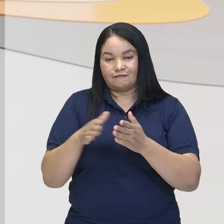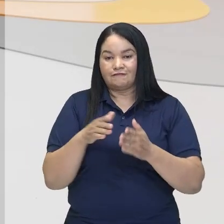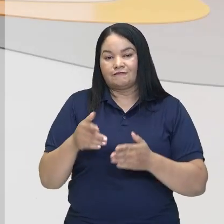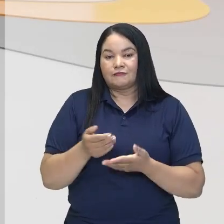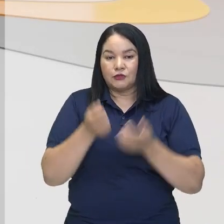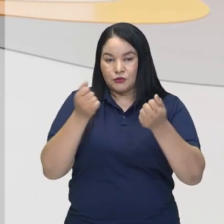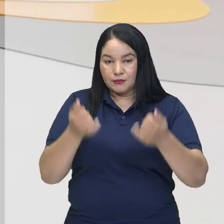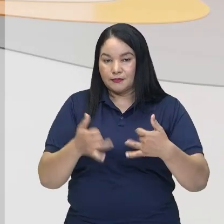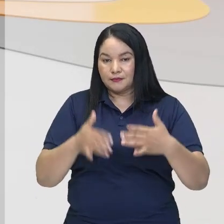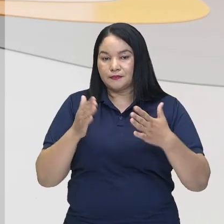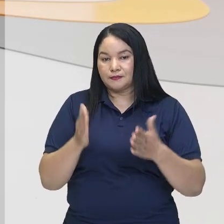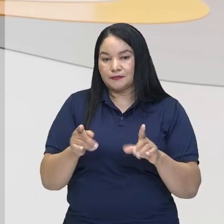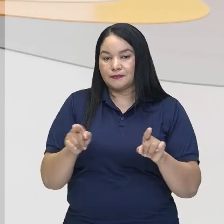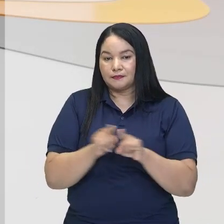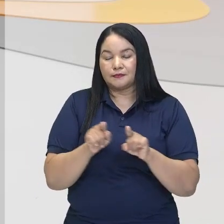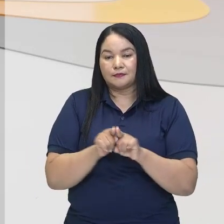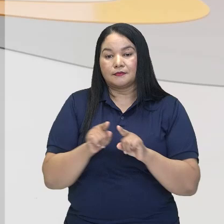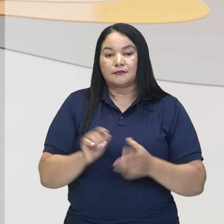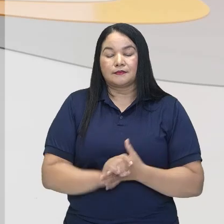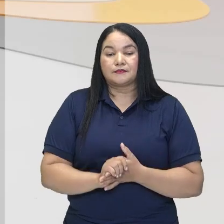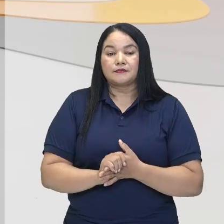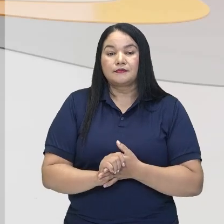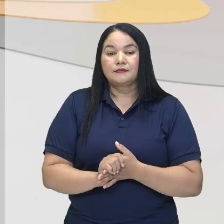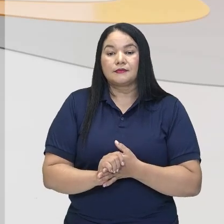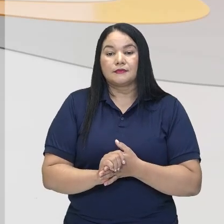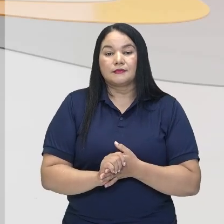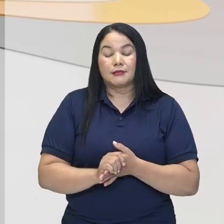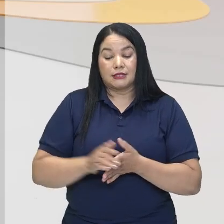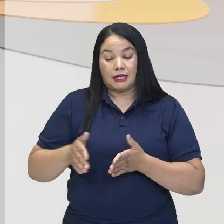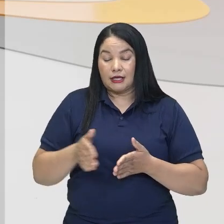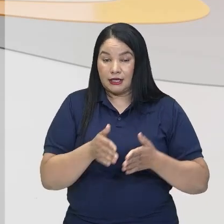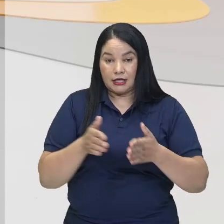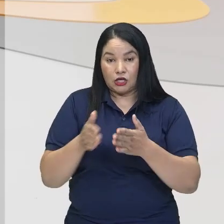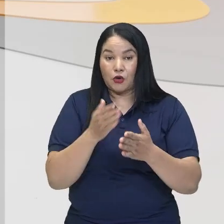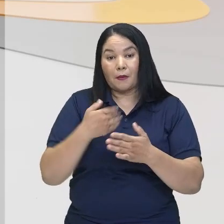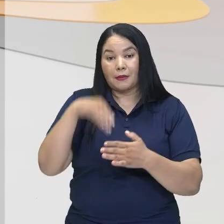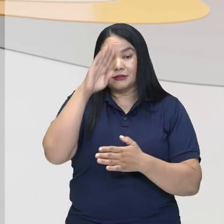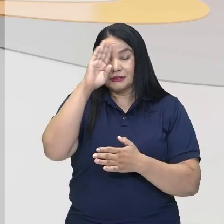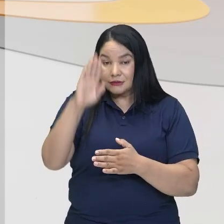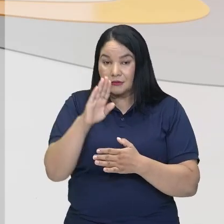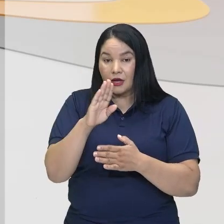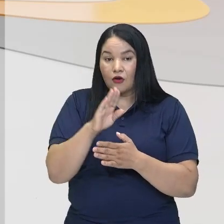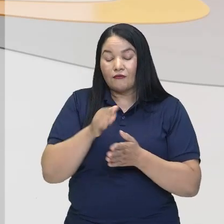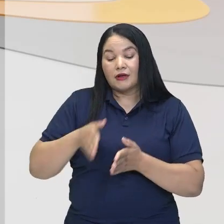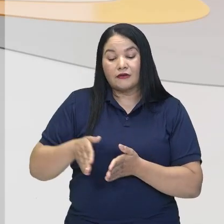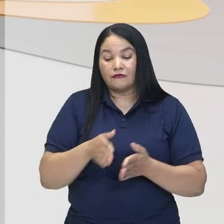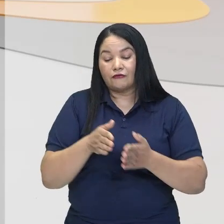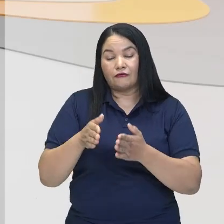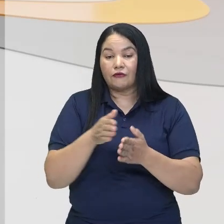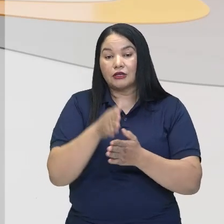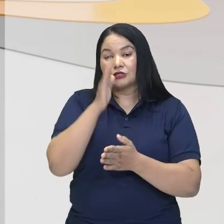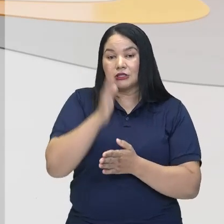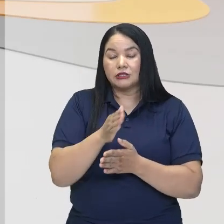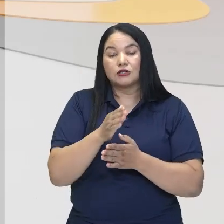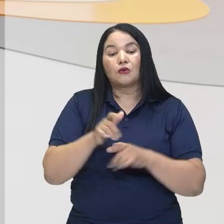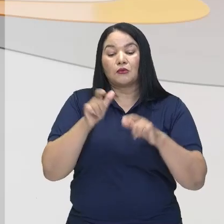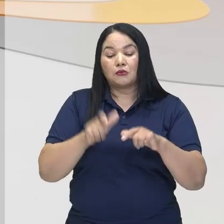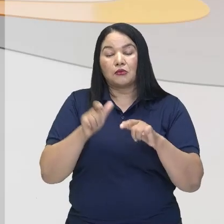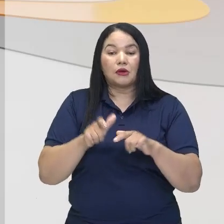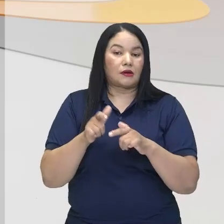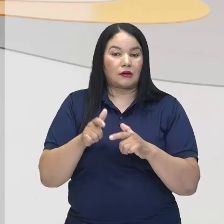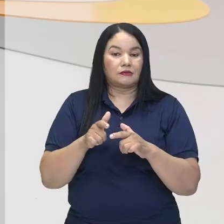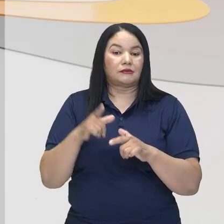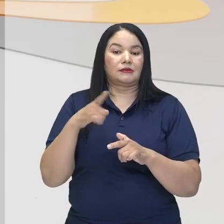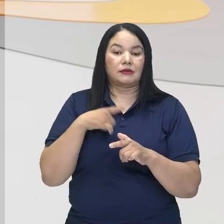no início, né? Essa água desse rio principal, ele vai se direcionar ali para algum lugar. E aí